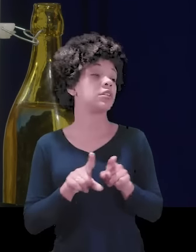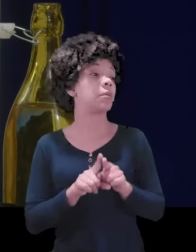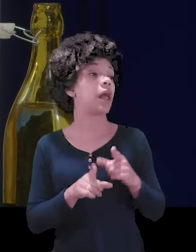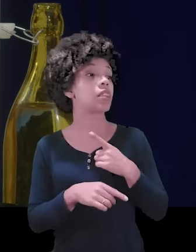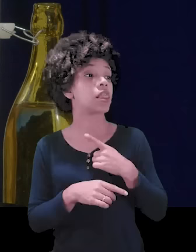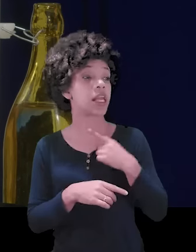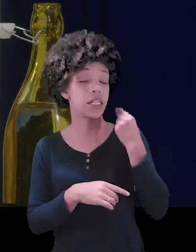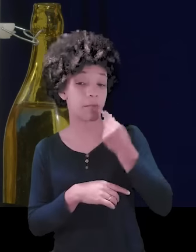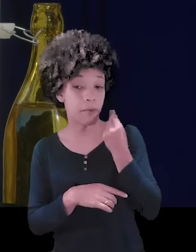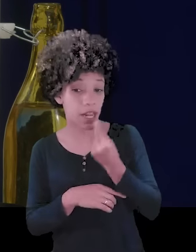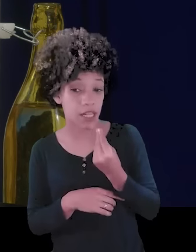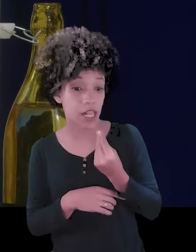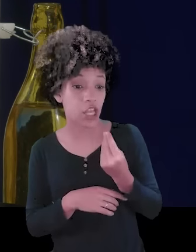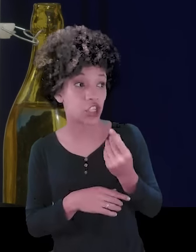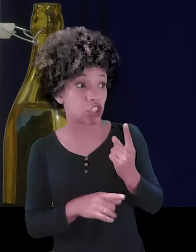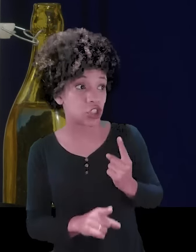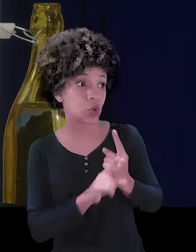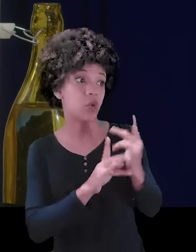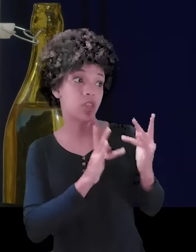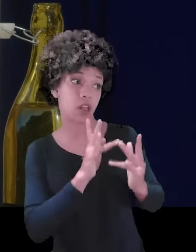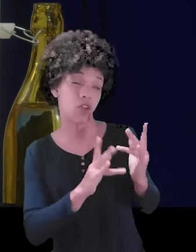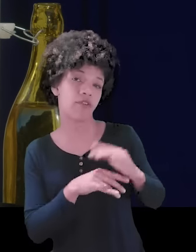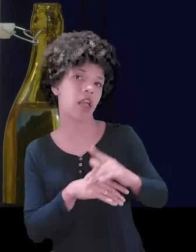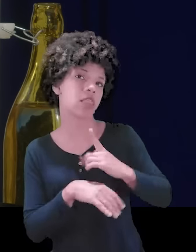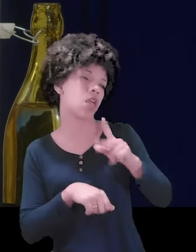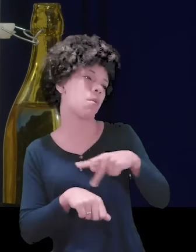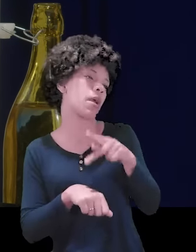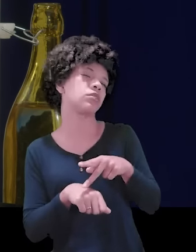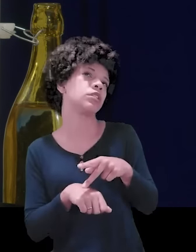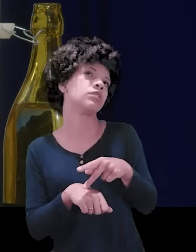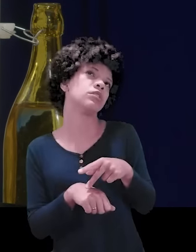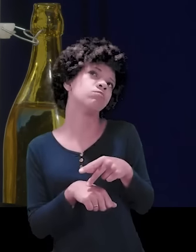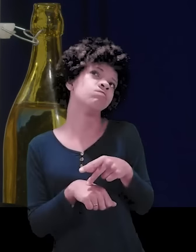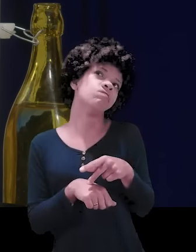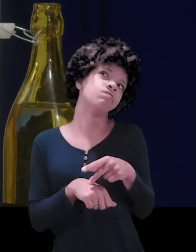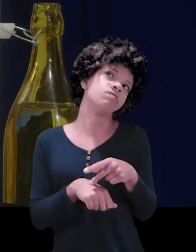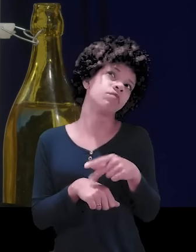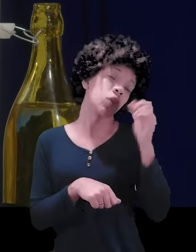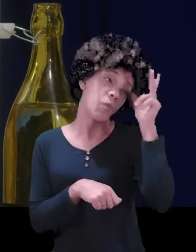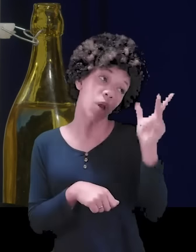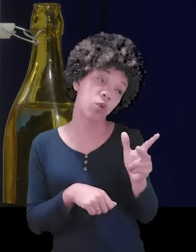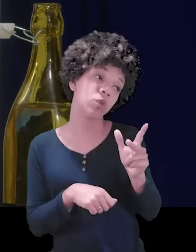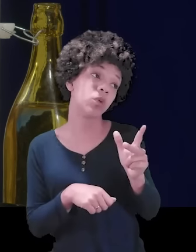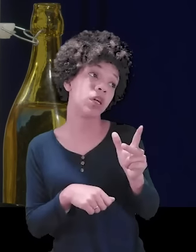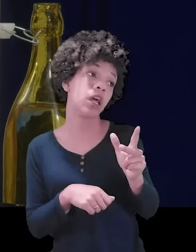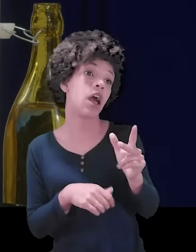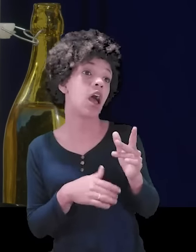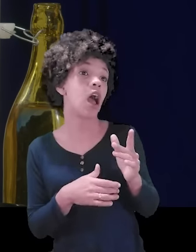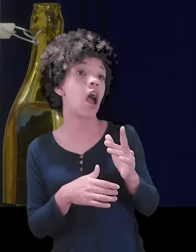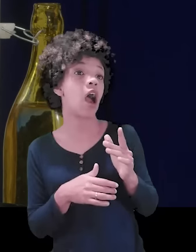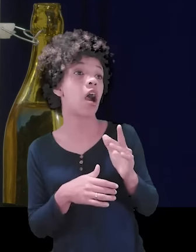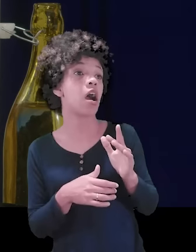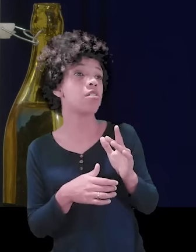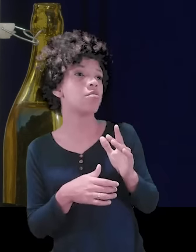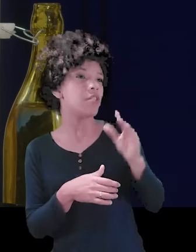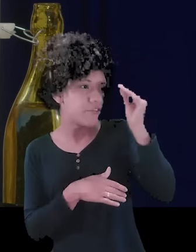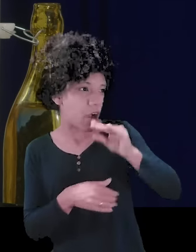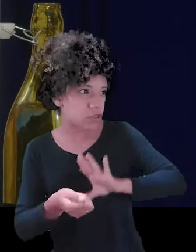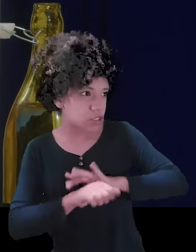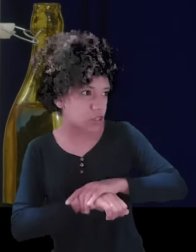a situação de comprar noiva em países que têm uma uma cultura mais segurança em relação às mulheres